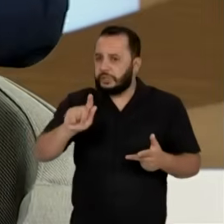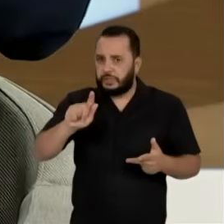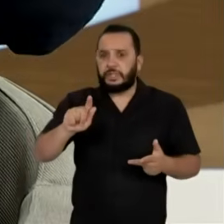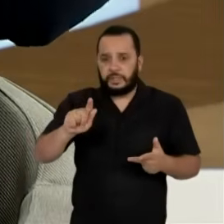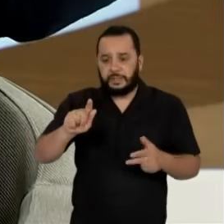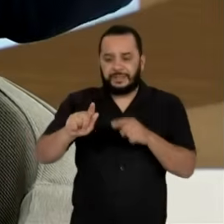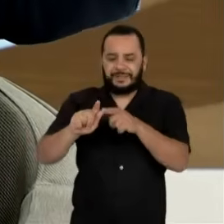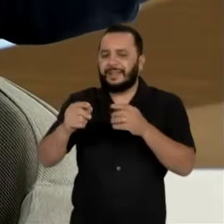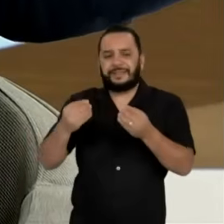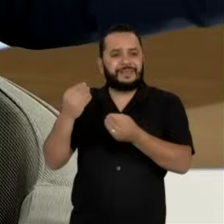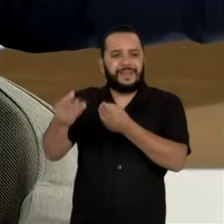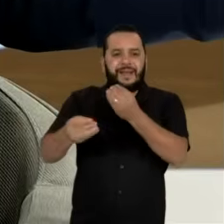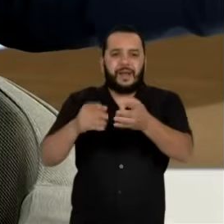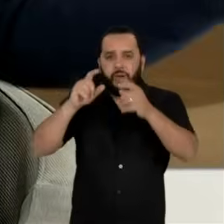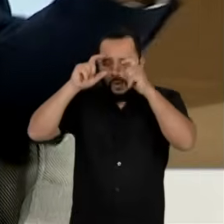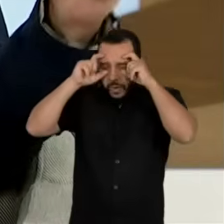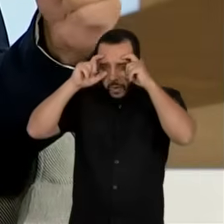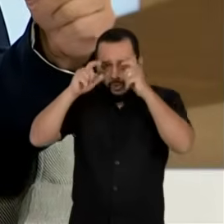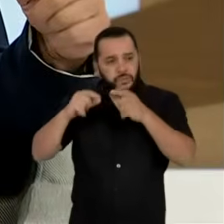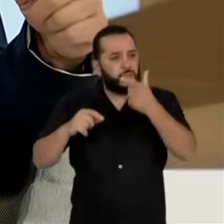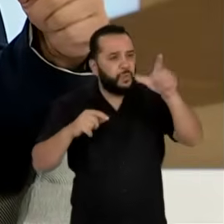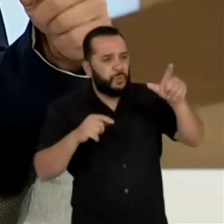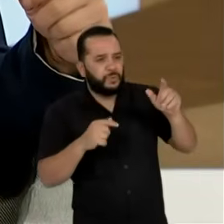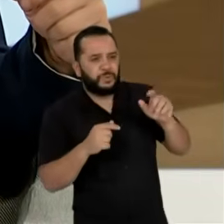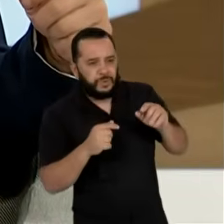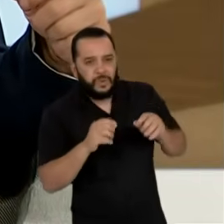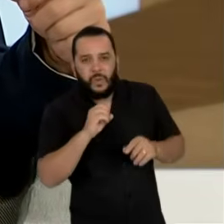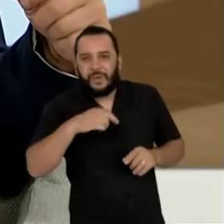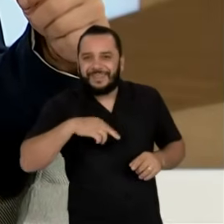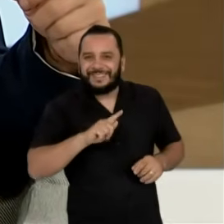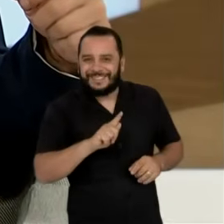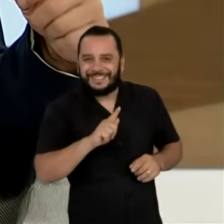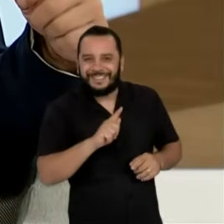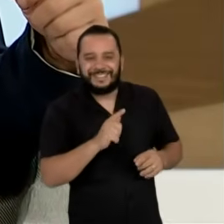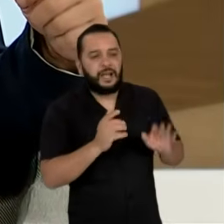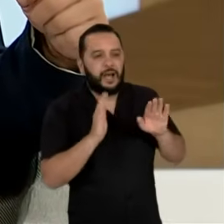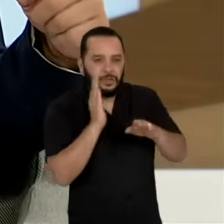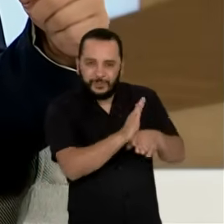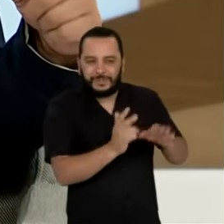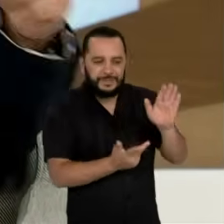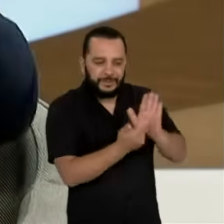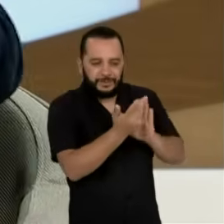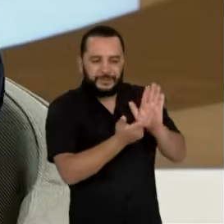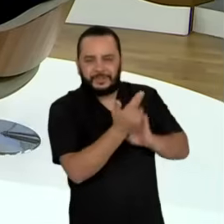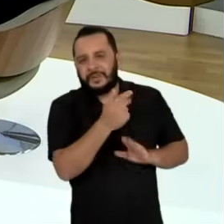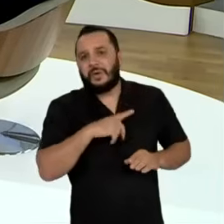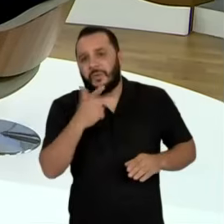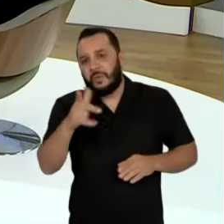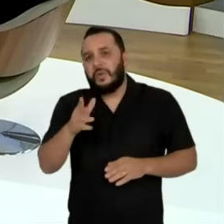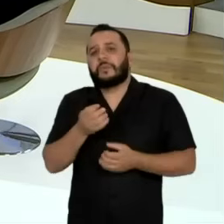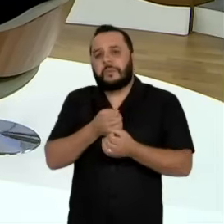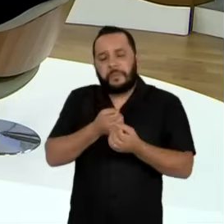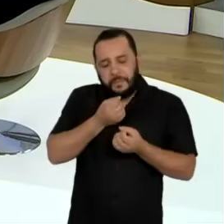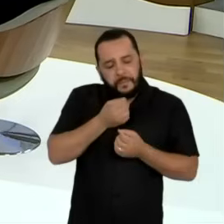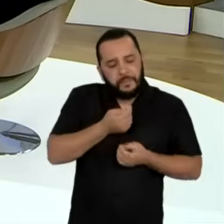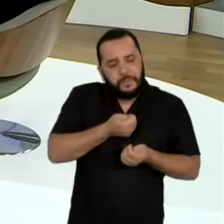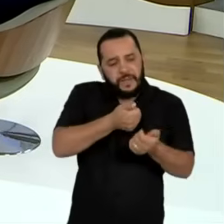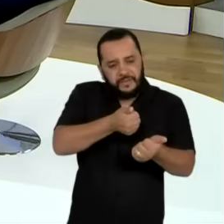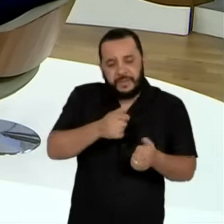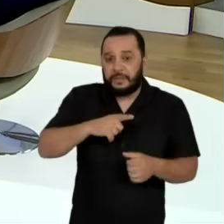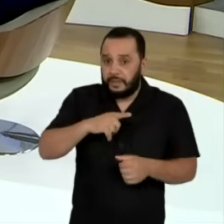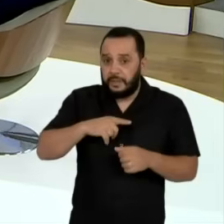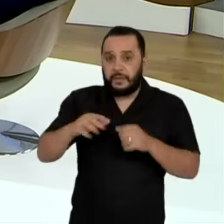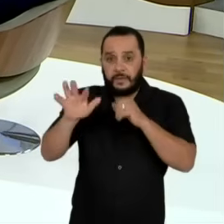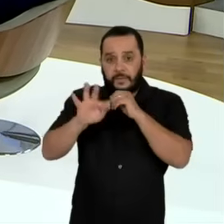distribuem óculos, outra ONG faz a cirurgia, outro traz algum outro benefício. As universidades, tem o FOPA lá, que tem um